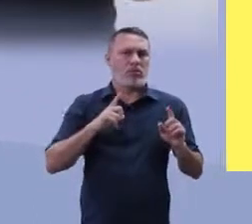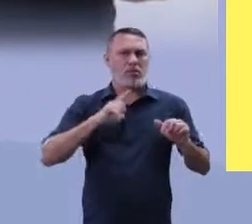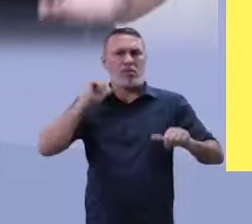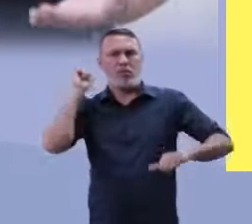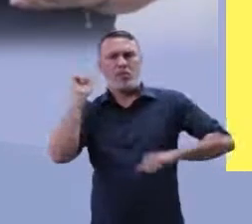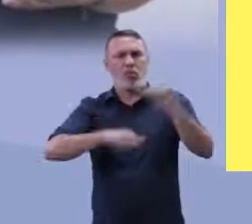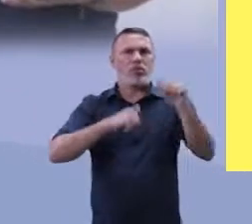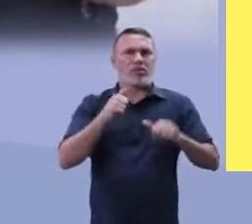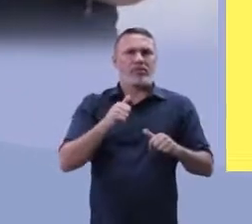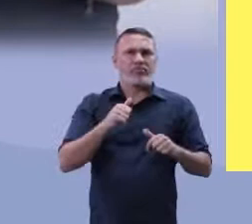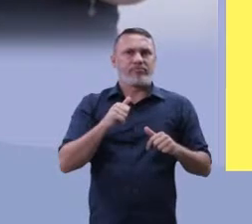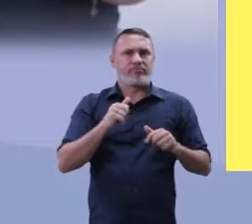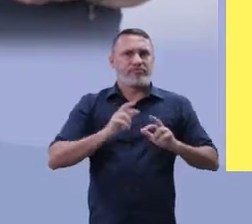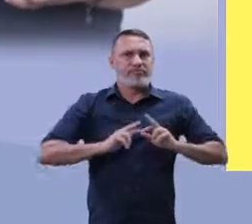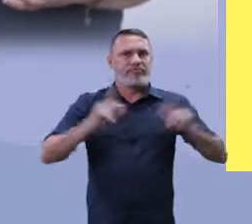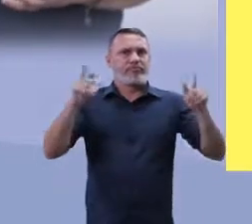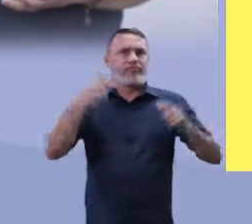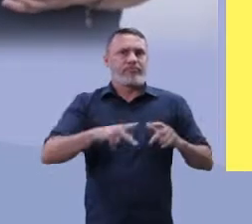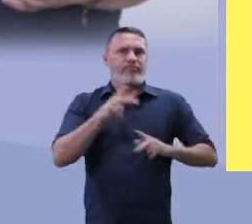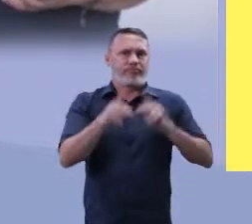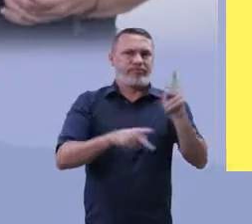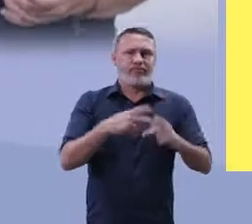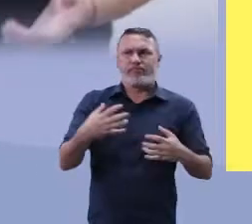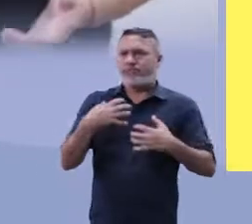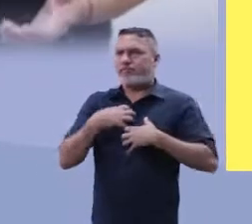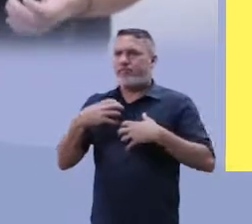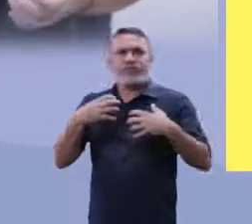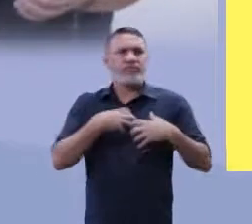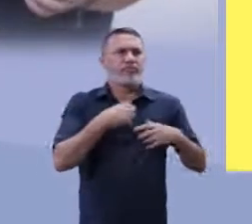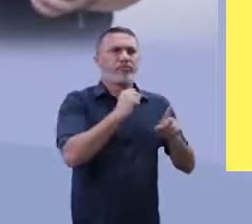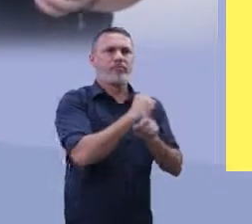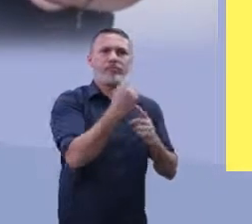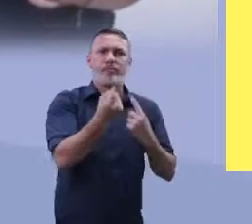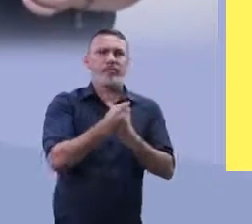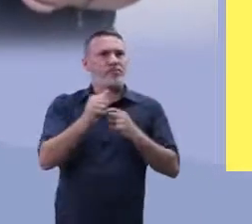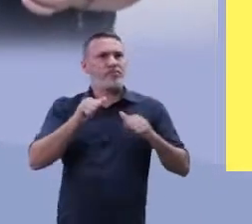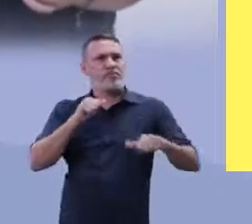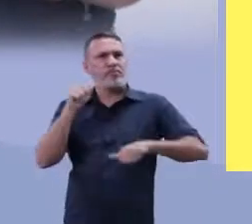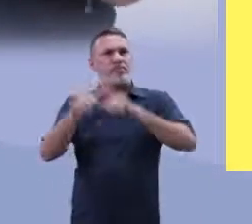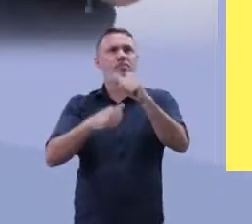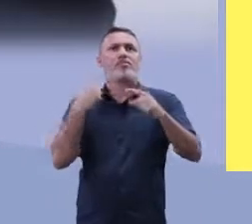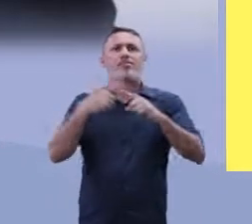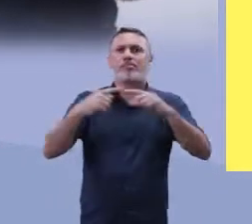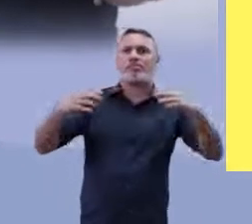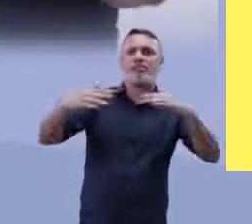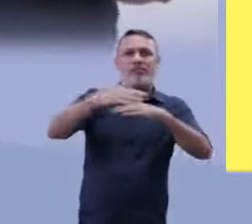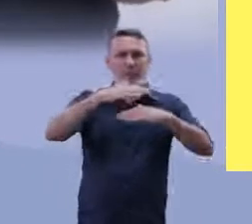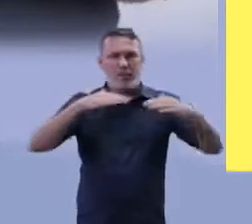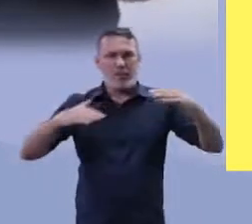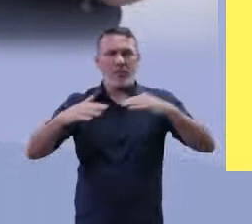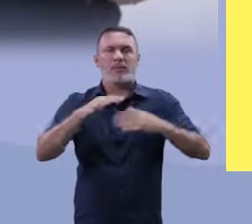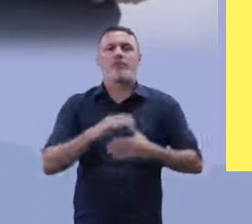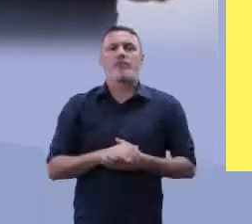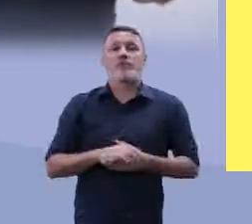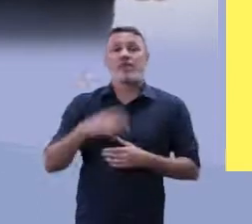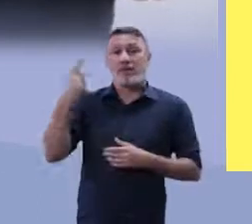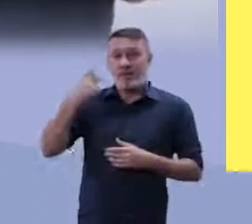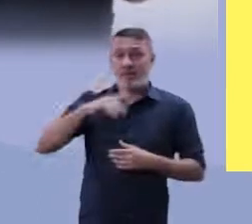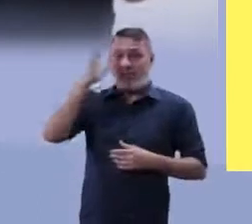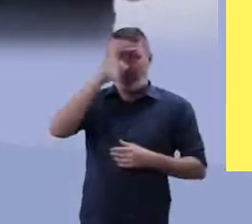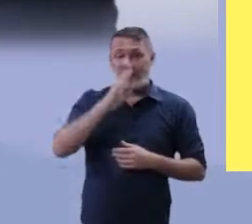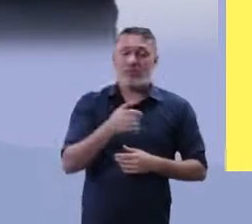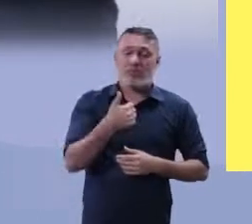na vivência do nosso povo, causará grande mudança na nossa sociedade. A República, proclamada